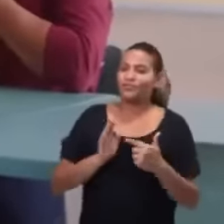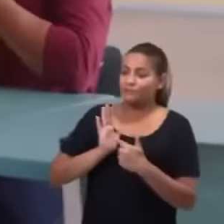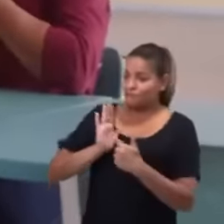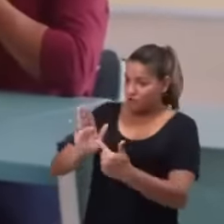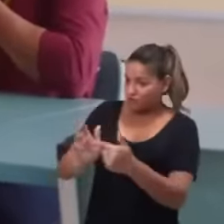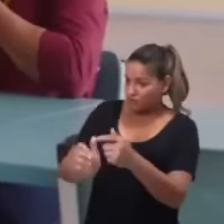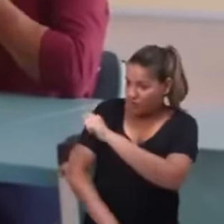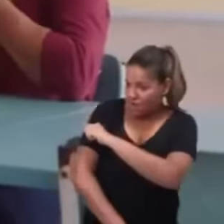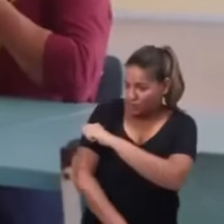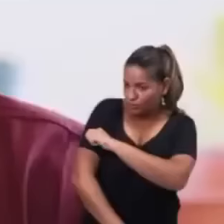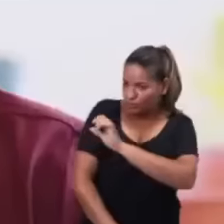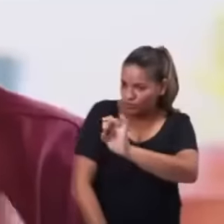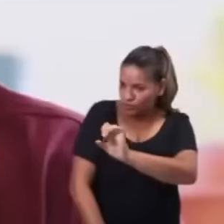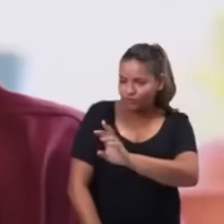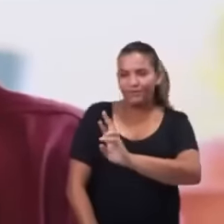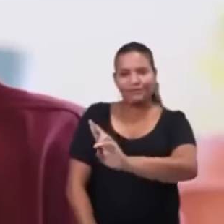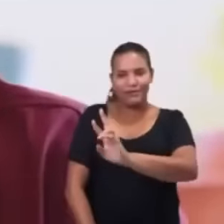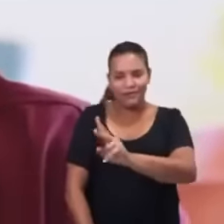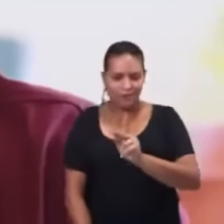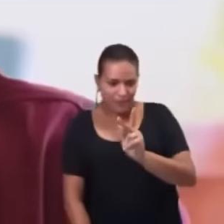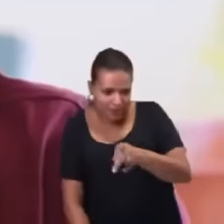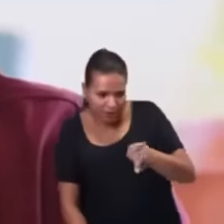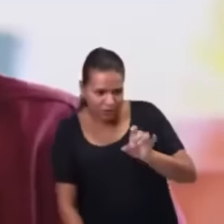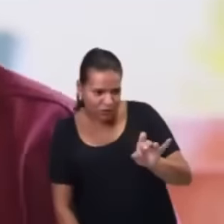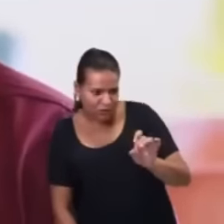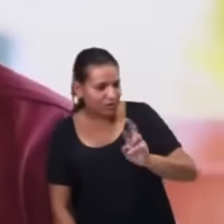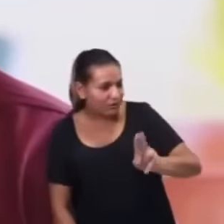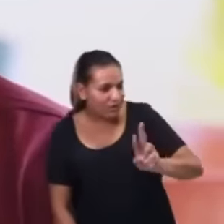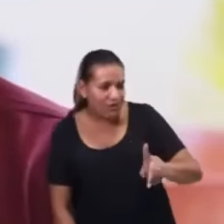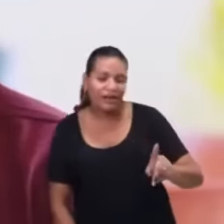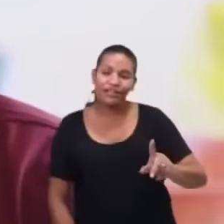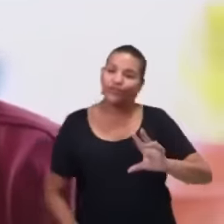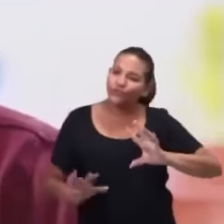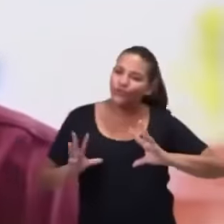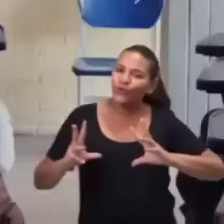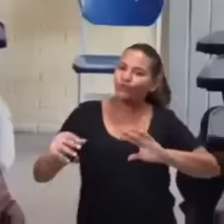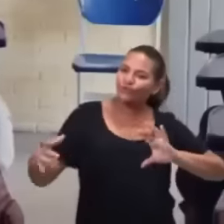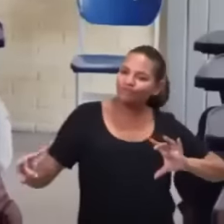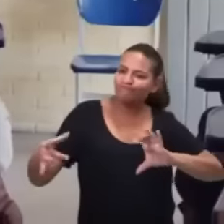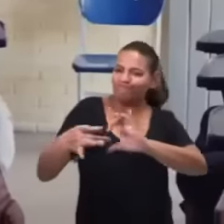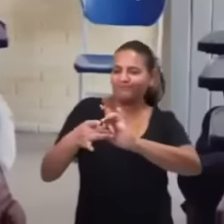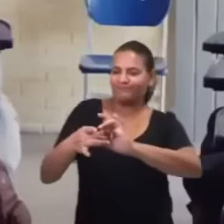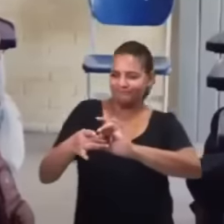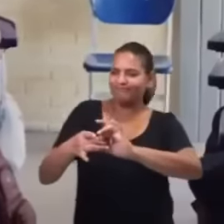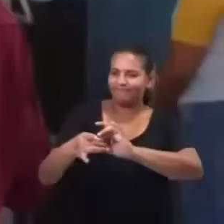nós não estamos sozinhos também. Uma dificuldade sua já não é mais só sua, é nossa agora.